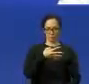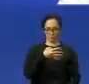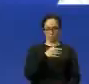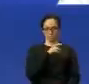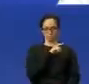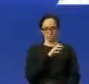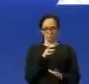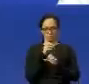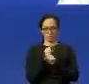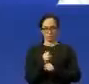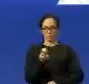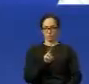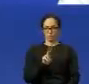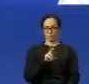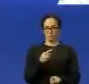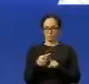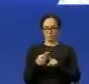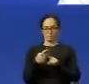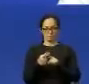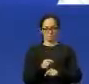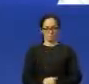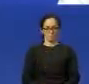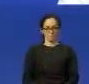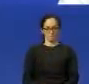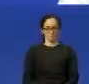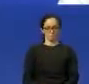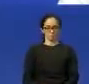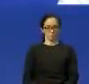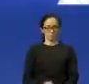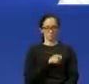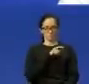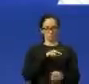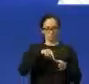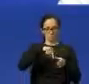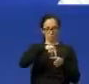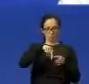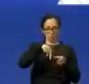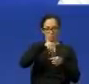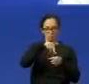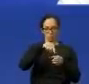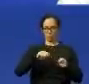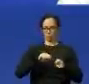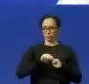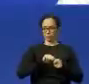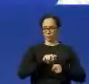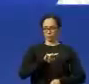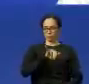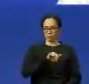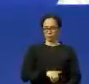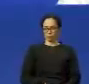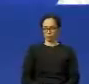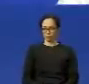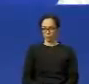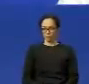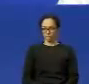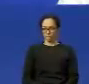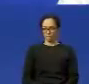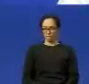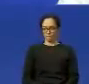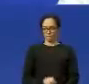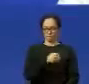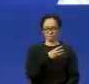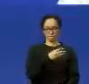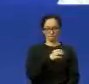isso pelo teorema de Pitágoras, uma vez que o raio da esfera onde ele vai ser cortado, o melão para o suporte, vai ter